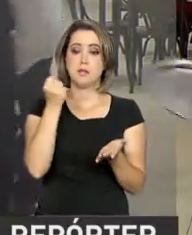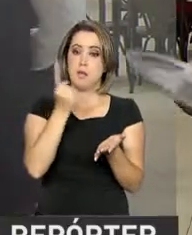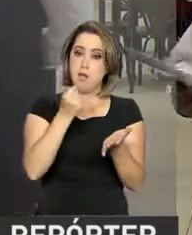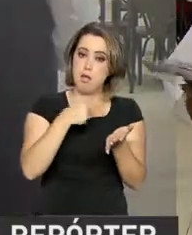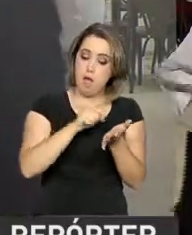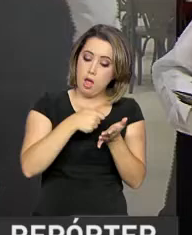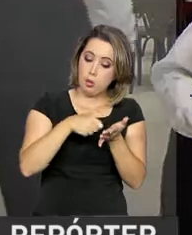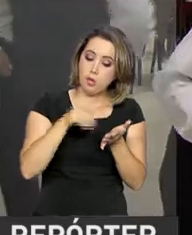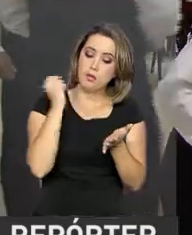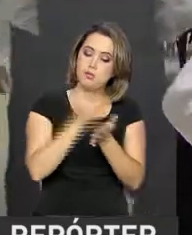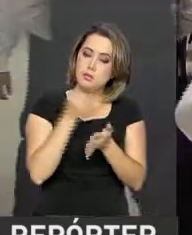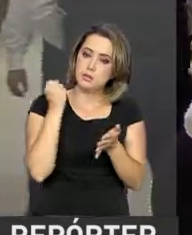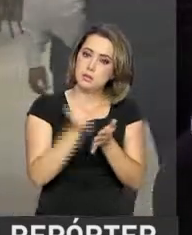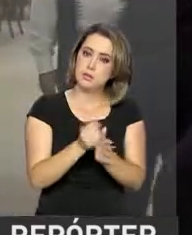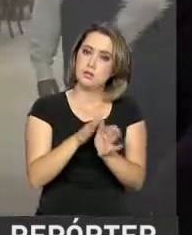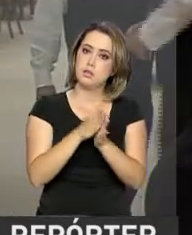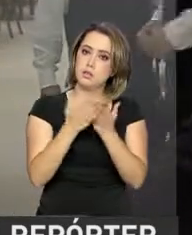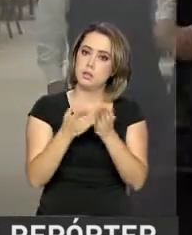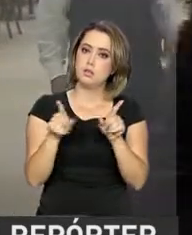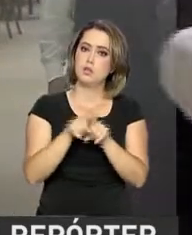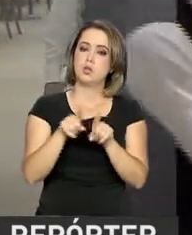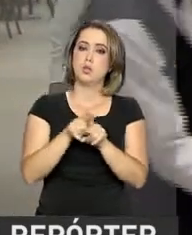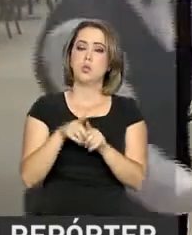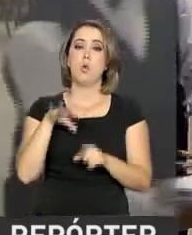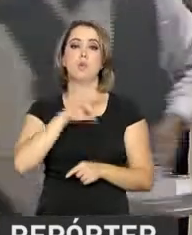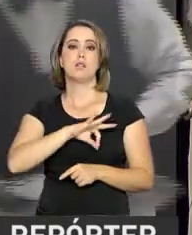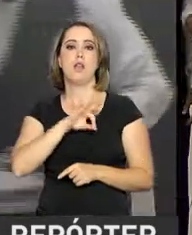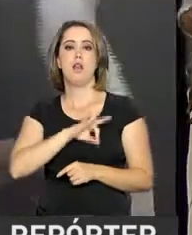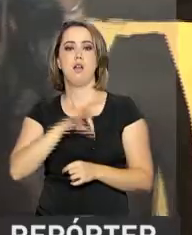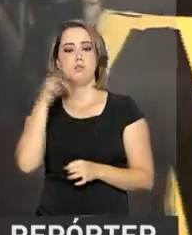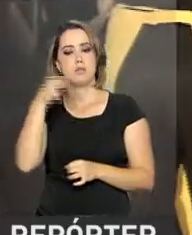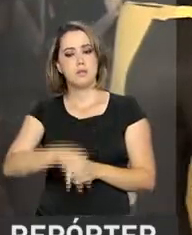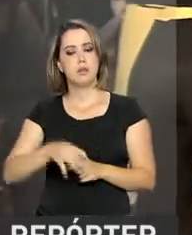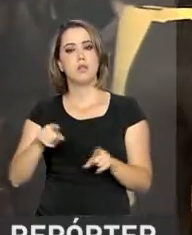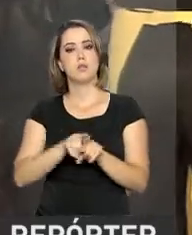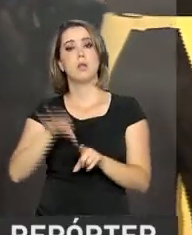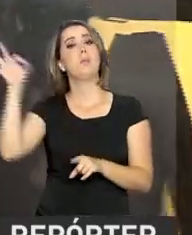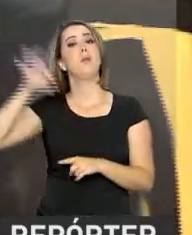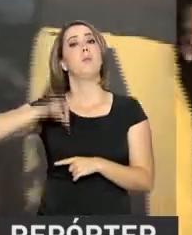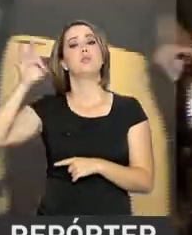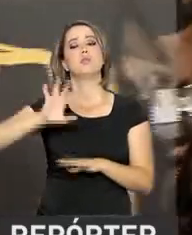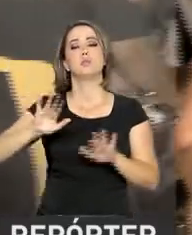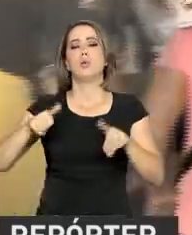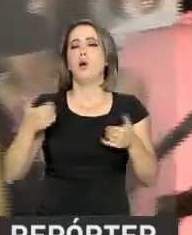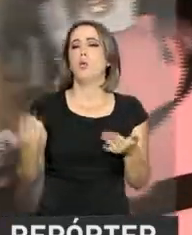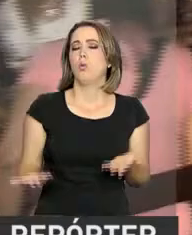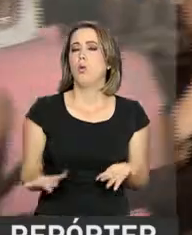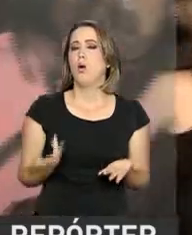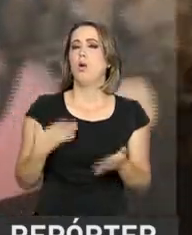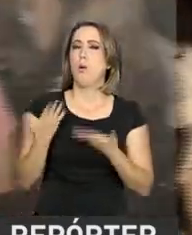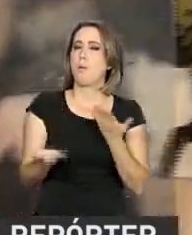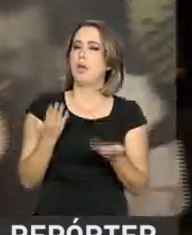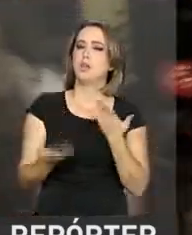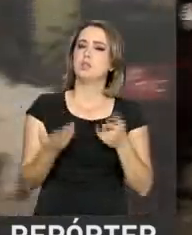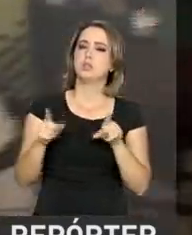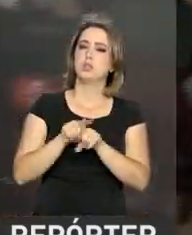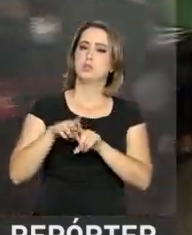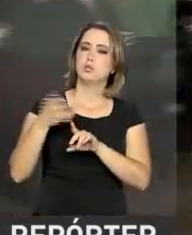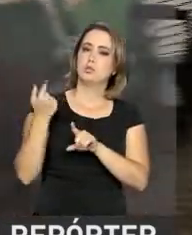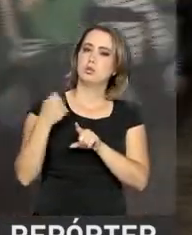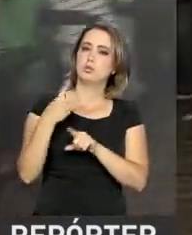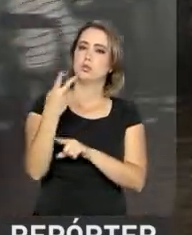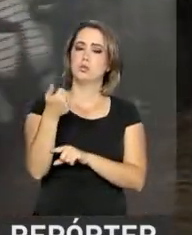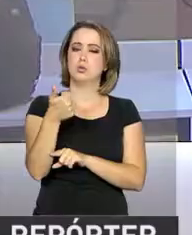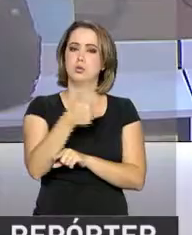contra-cheque tanto o salário fixo quanto o percentual recebido ea média dos valores das gorjetas dos últimos